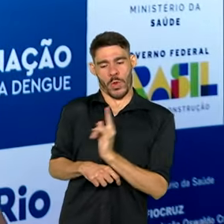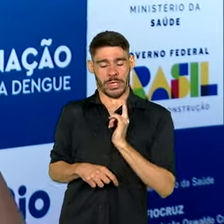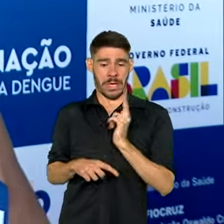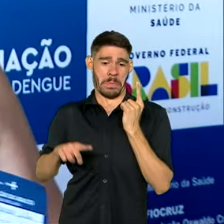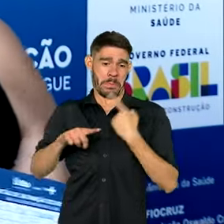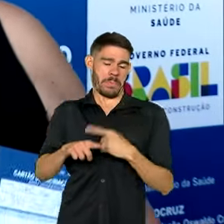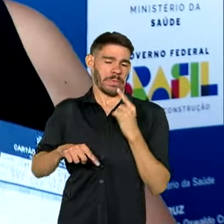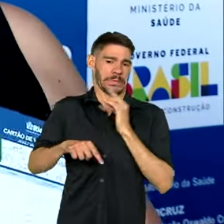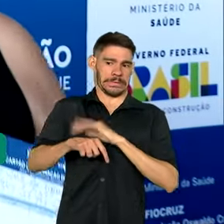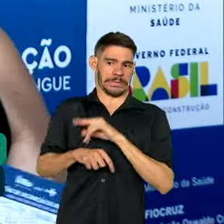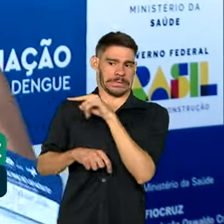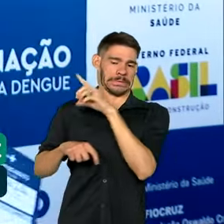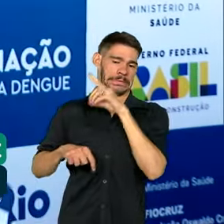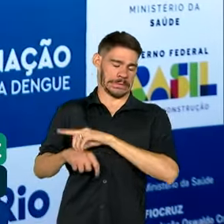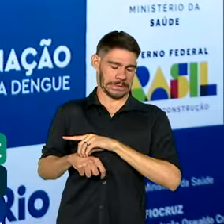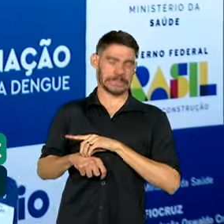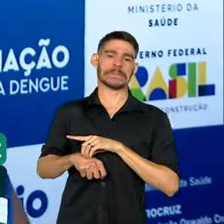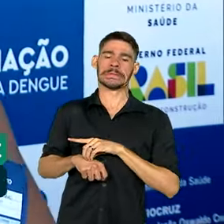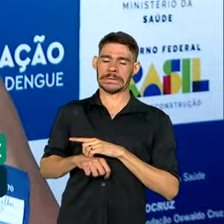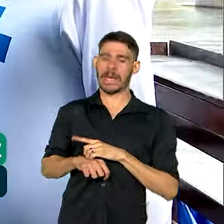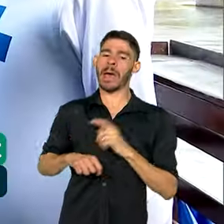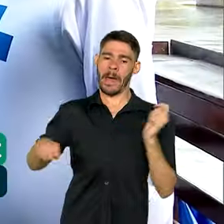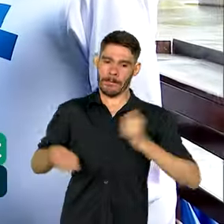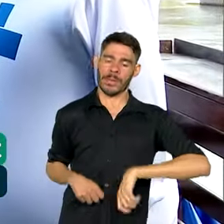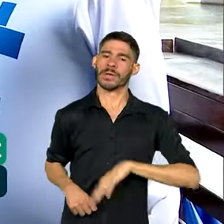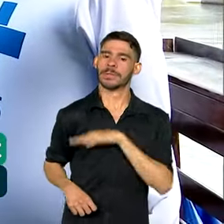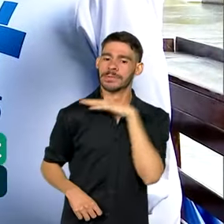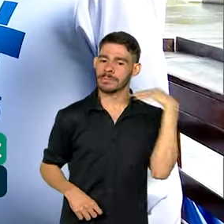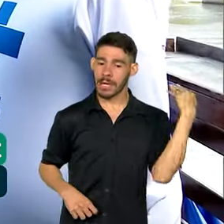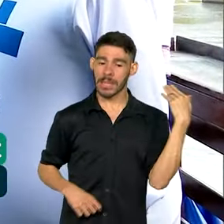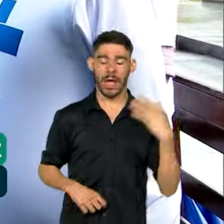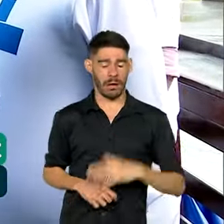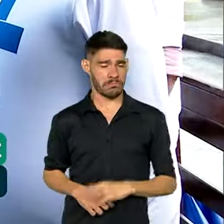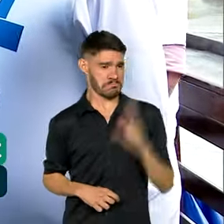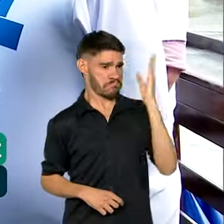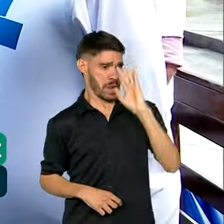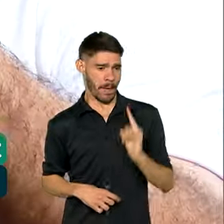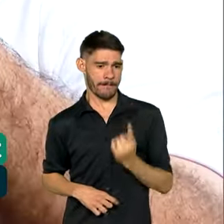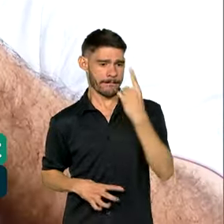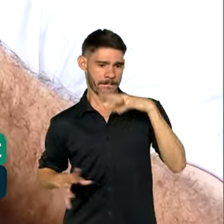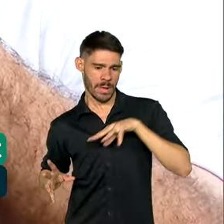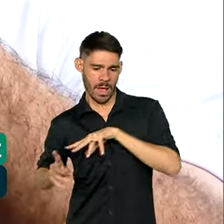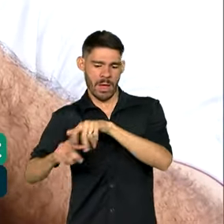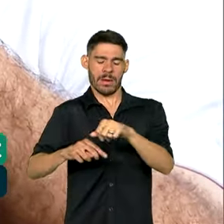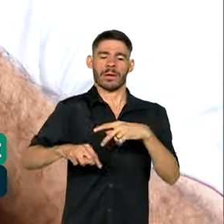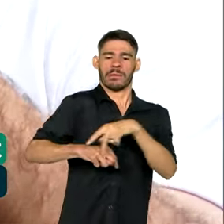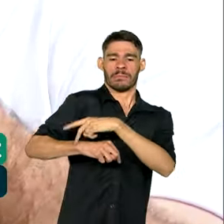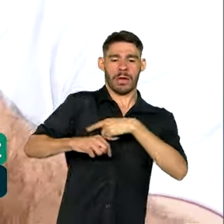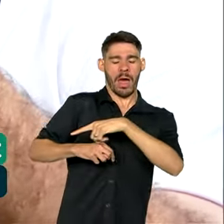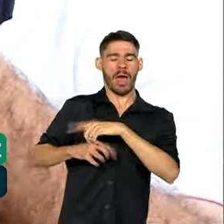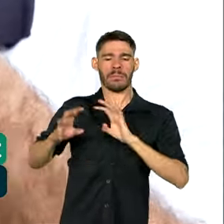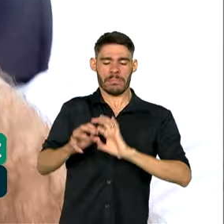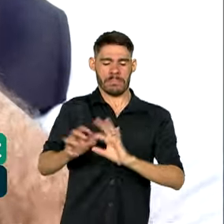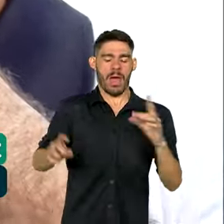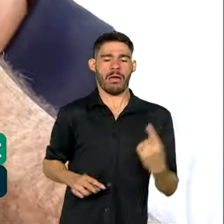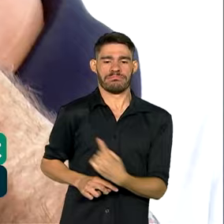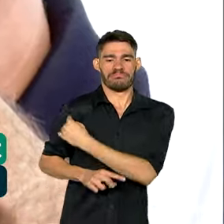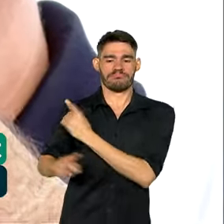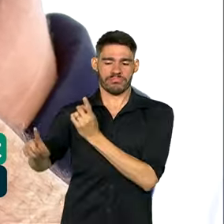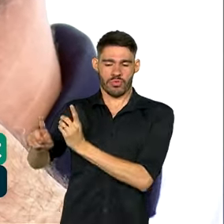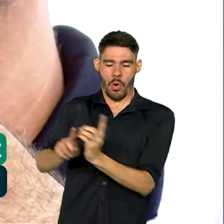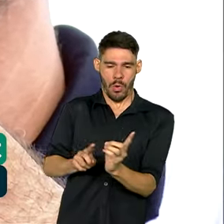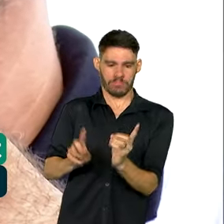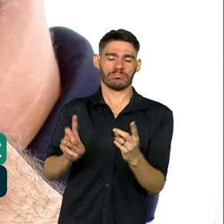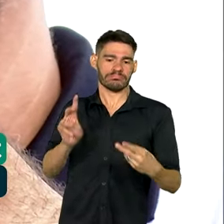aí para até pode matar, né. O Brasil é o primeiro país do mundo a disponibilizar a vacina contra a dengue